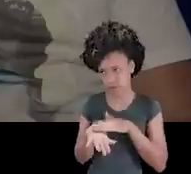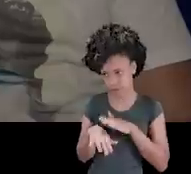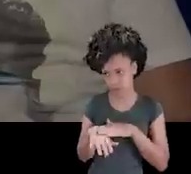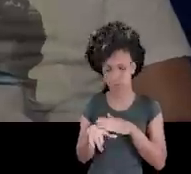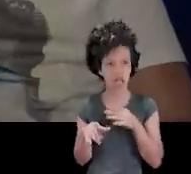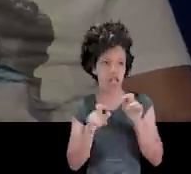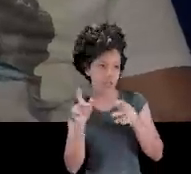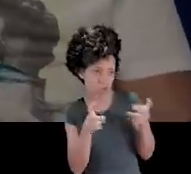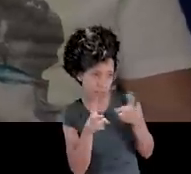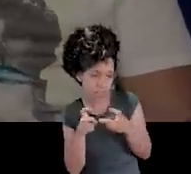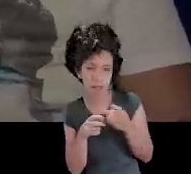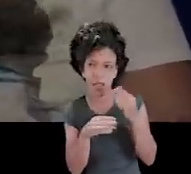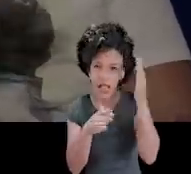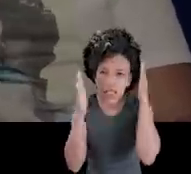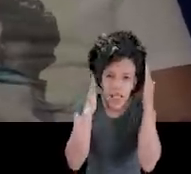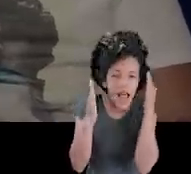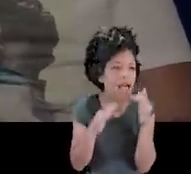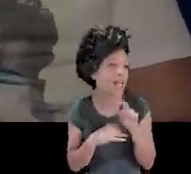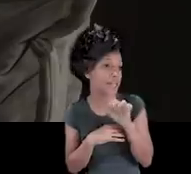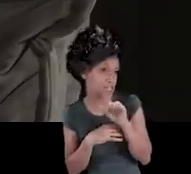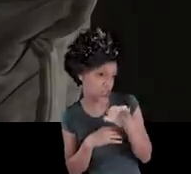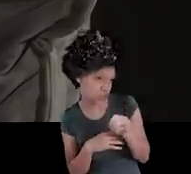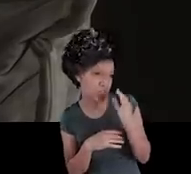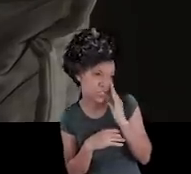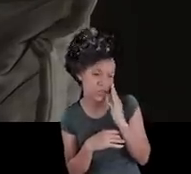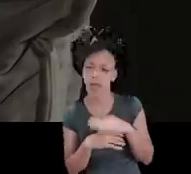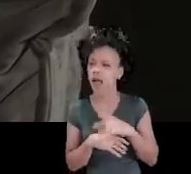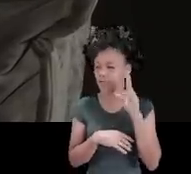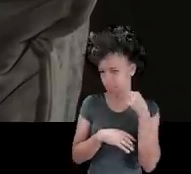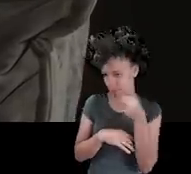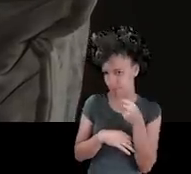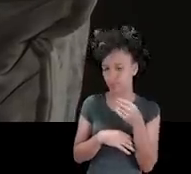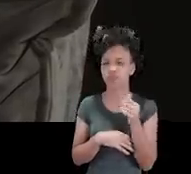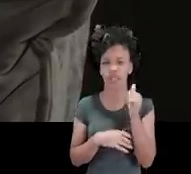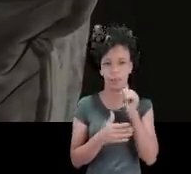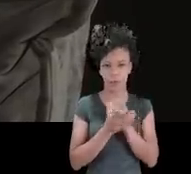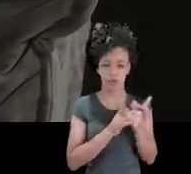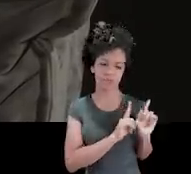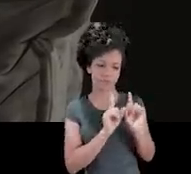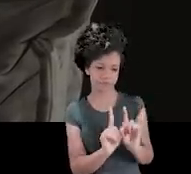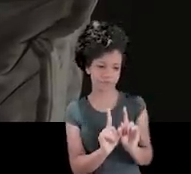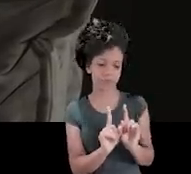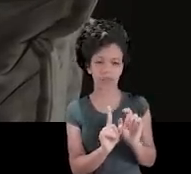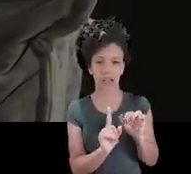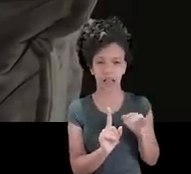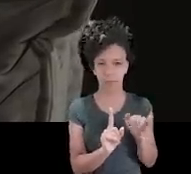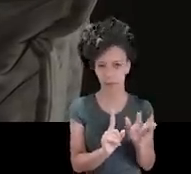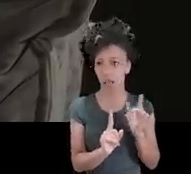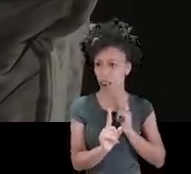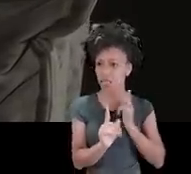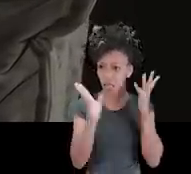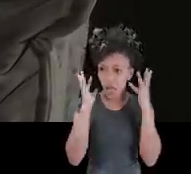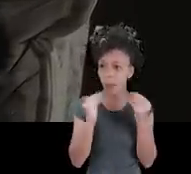pessoa percebe, se tiver que alguma tá lisinho, coisa. É. Isso, é a lisinha, entendeu? A eu lisinha... tenho uma história, uma vez eu tava com a minha esposa, a Emily, ela tem